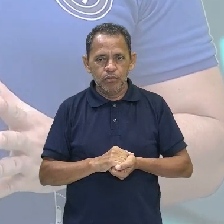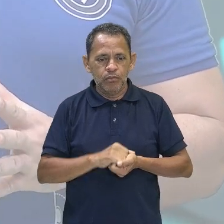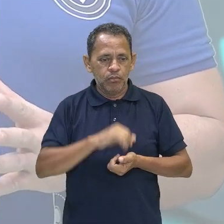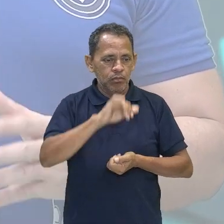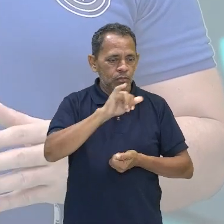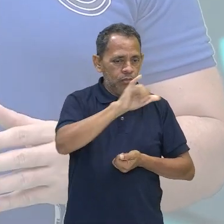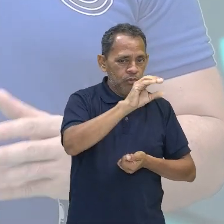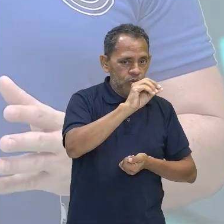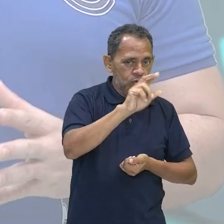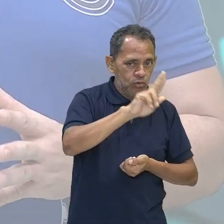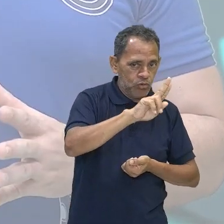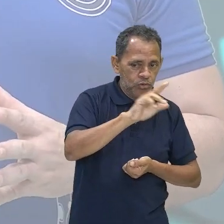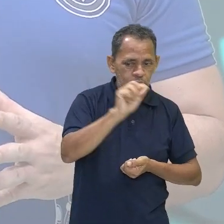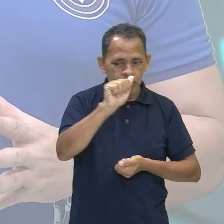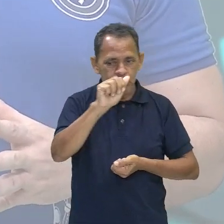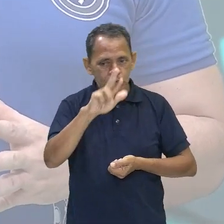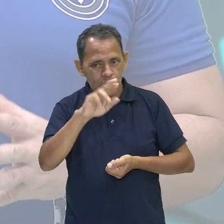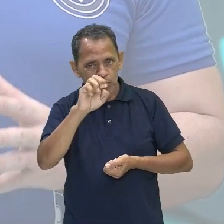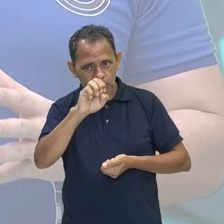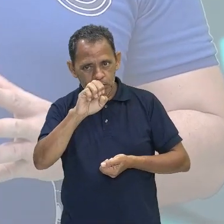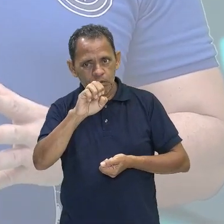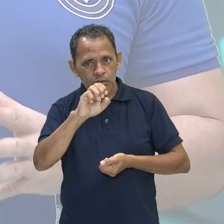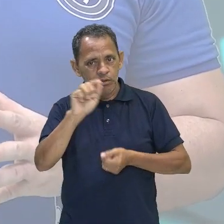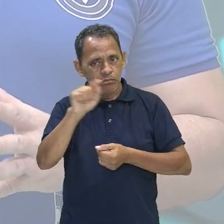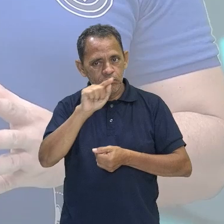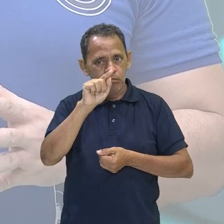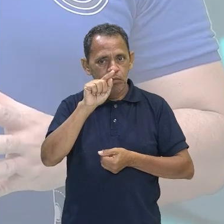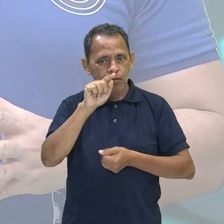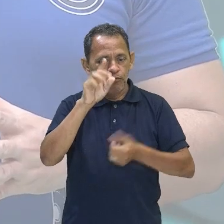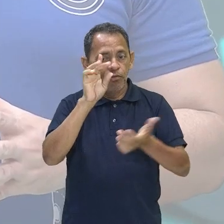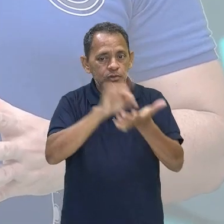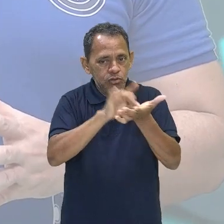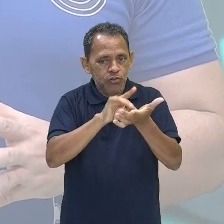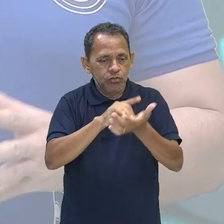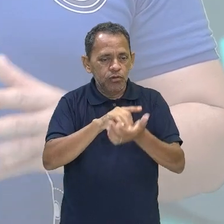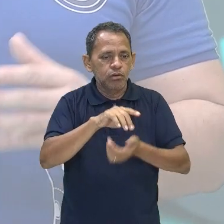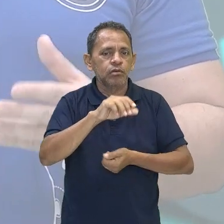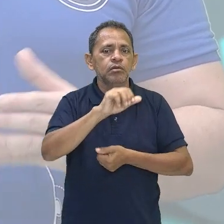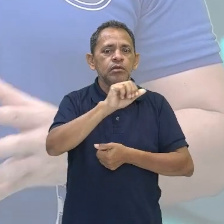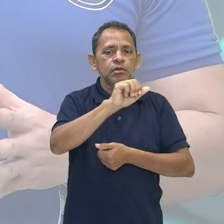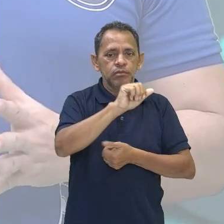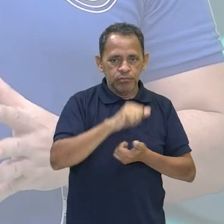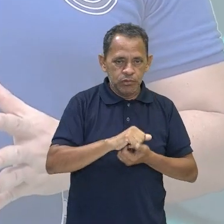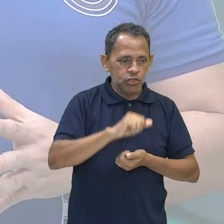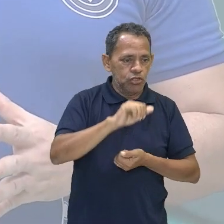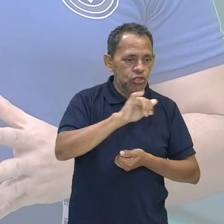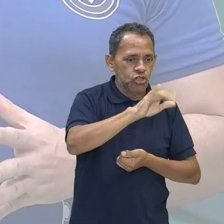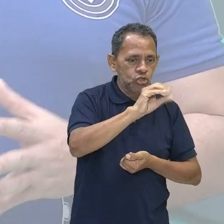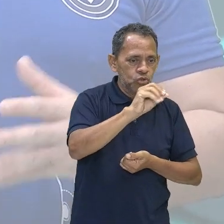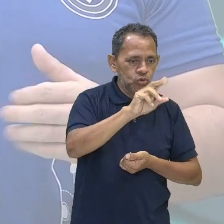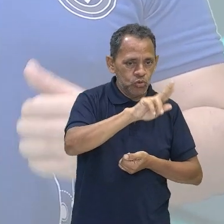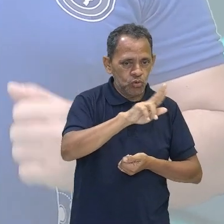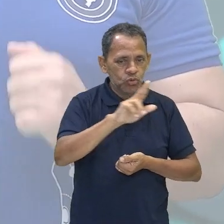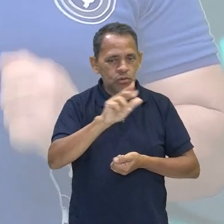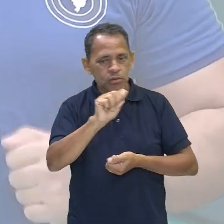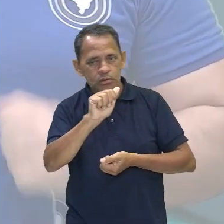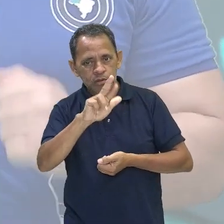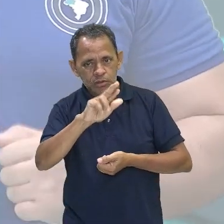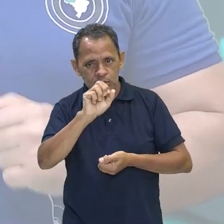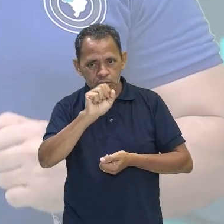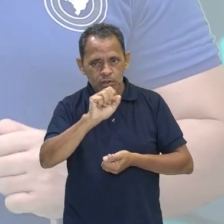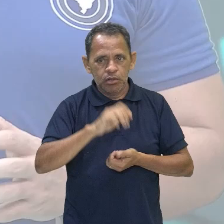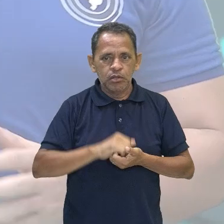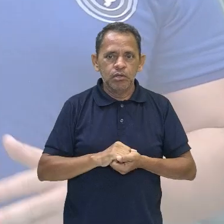forma afirmativa. Já na forma negativa, are you. E aí eu tenho o verbo run, que é o verbo